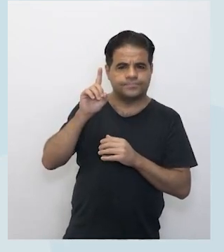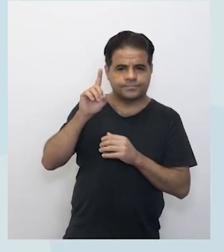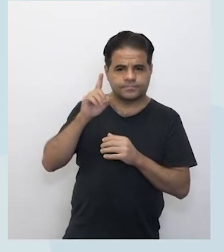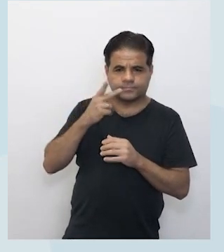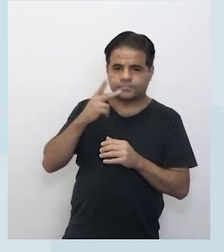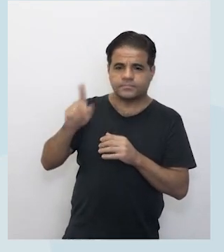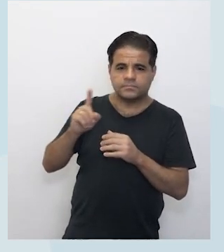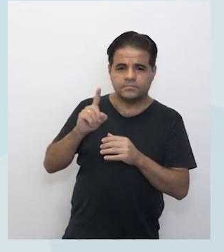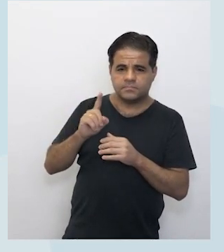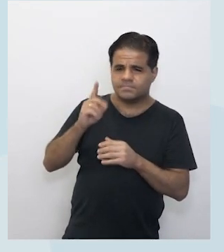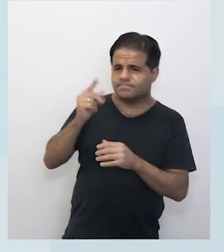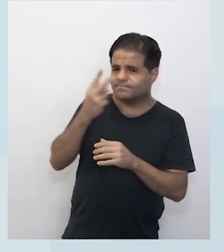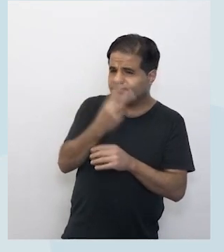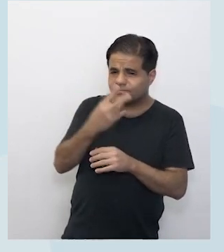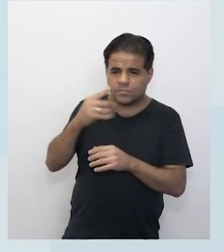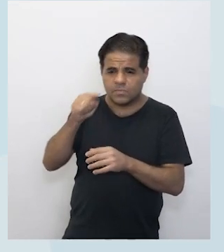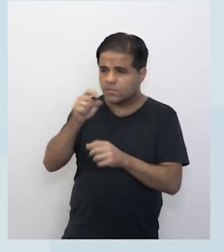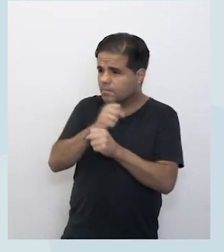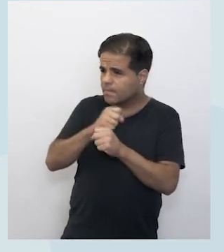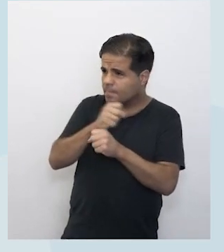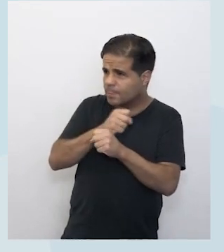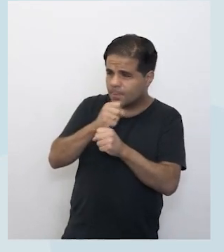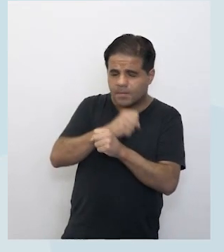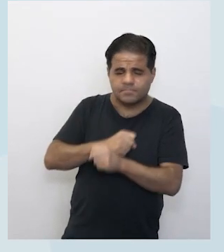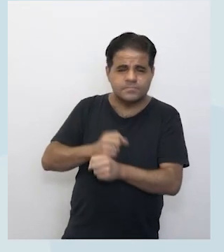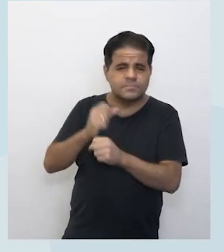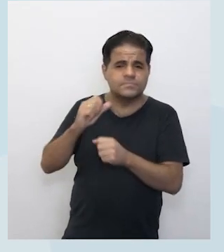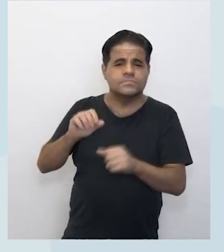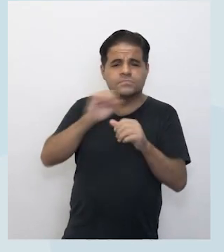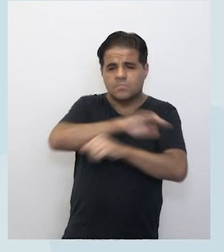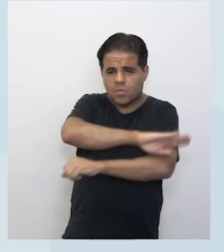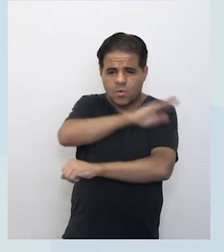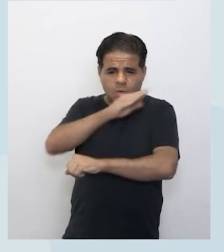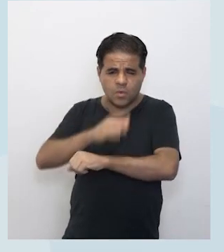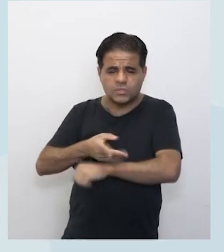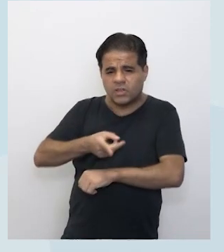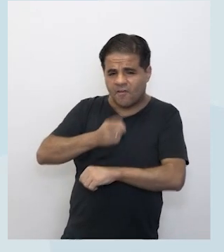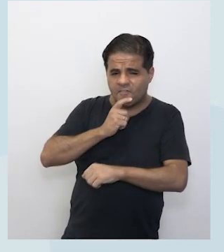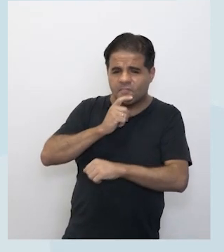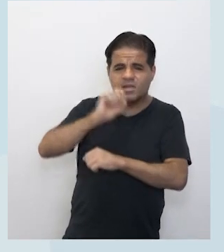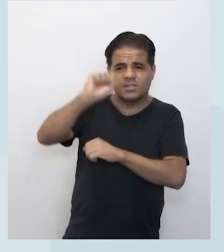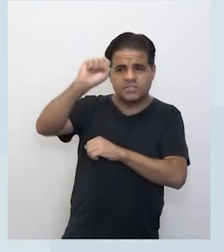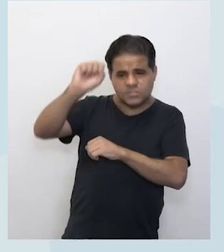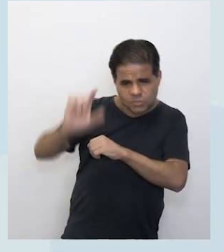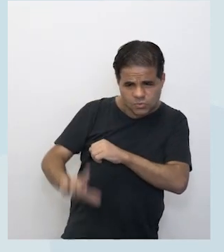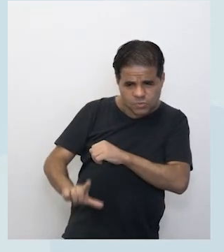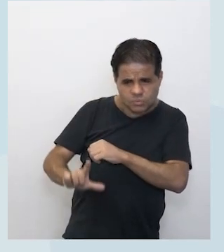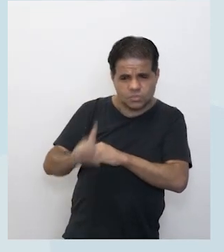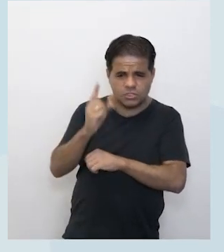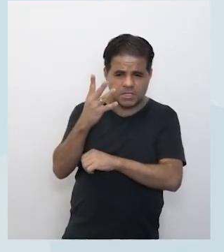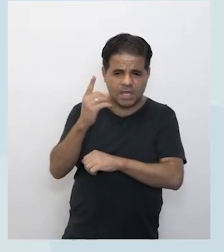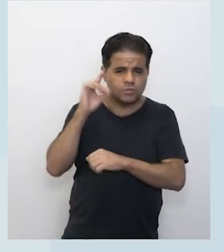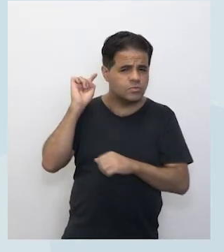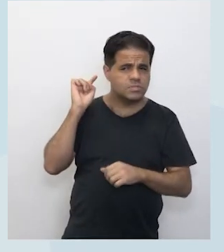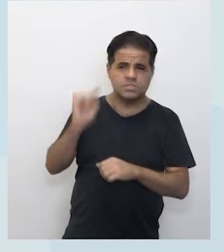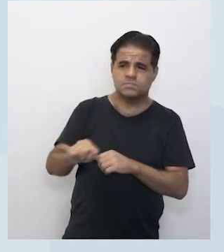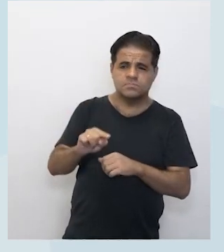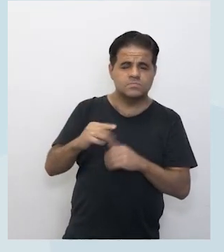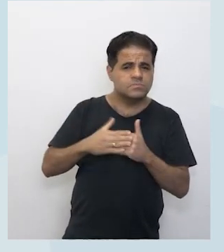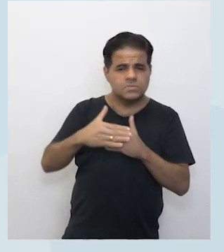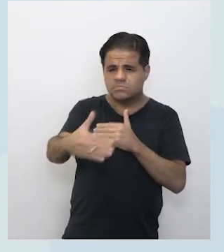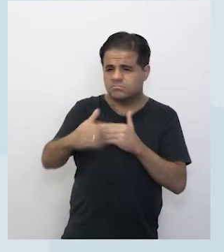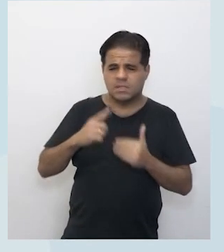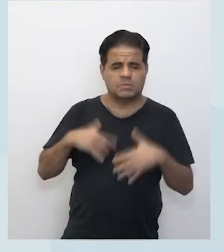que tem 24 mil anos. Você tem Monte Verde lá no sul, com 14.800 anos. Então,